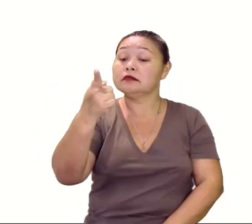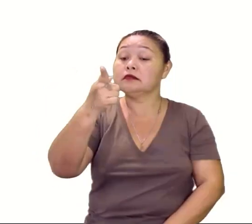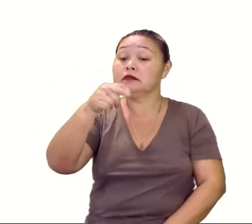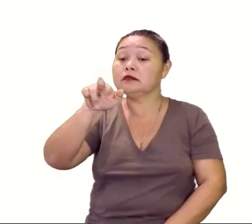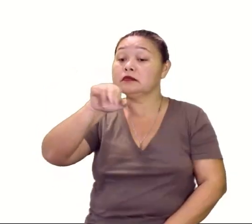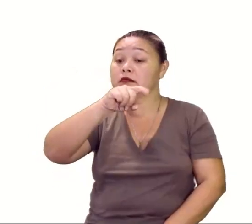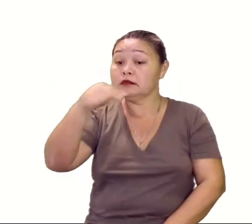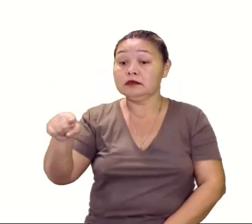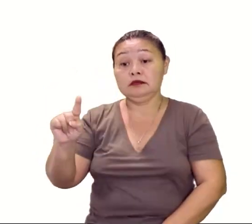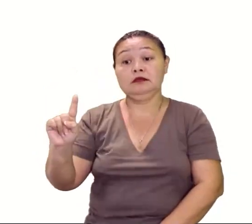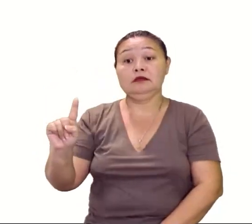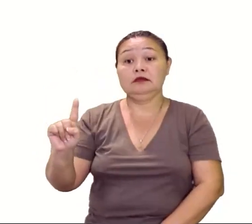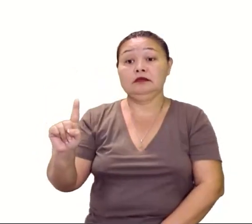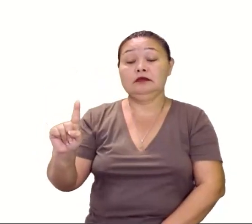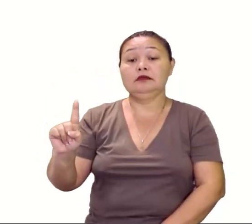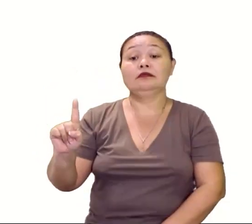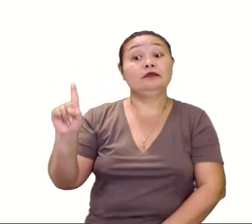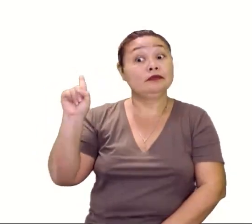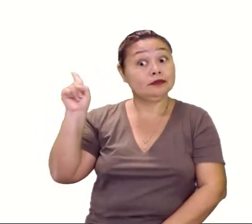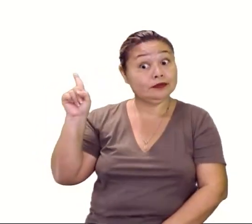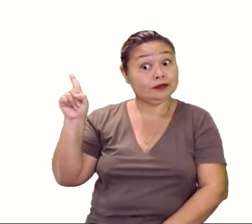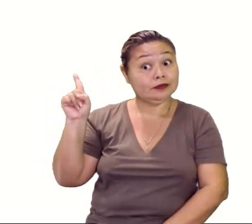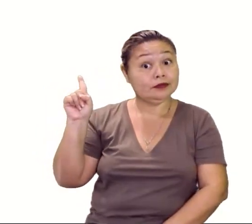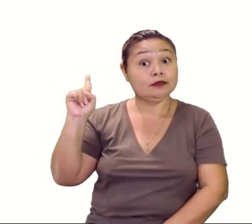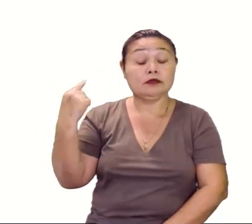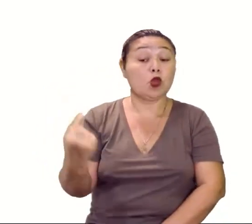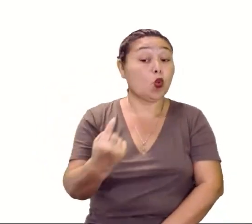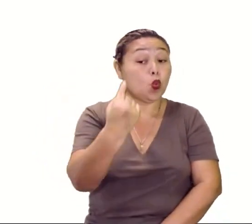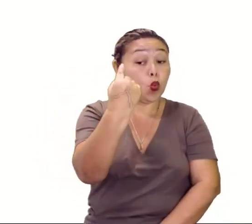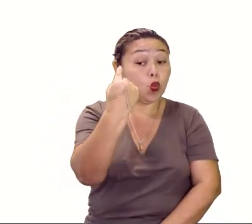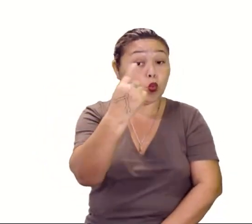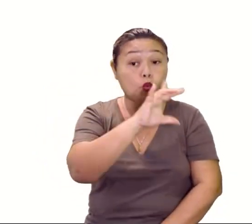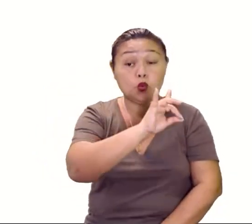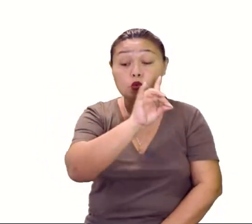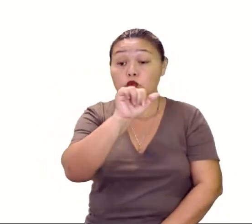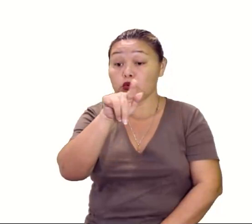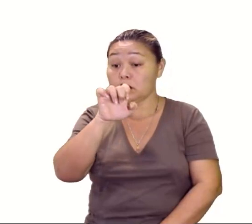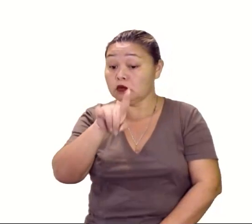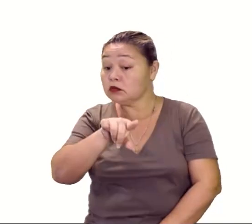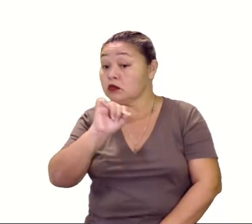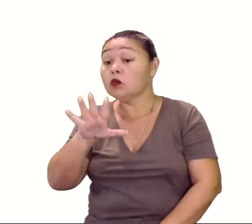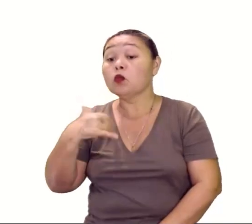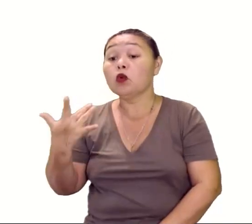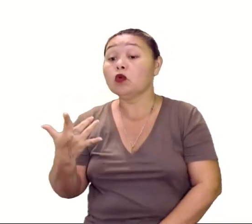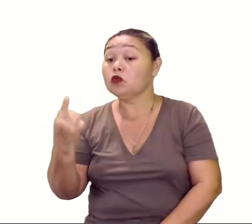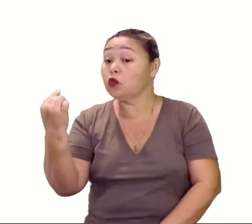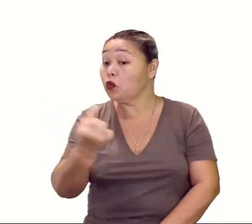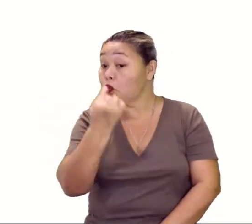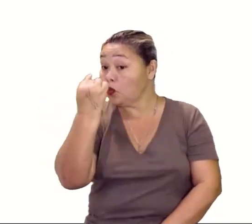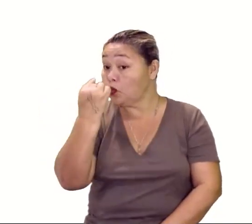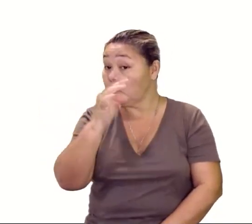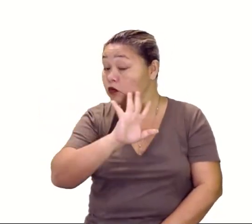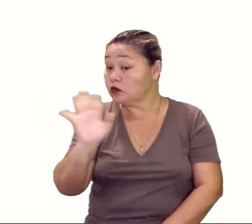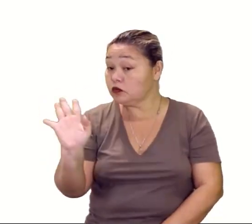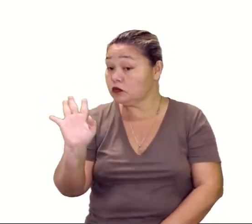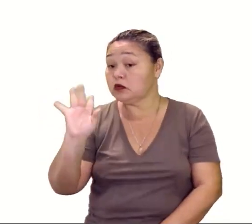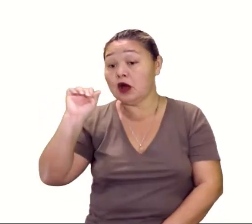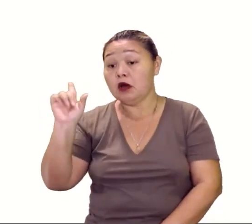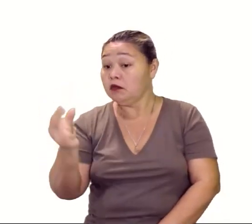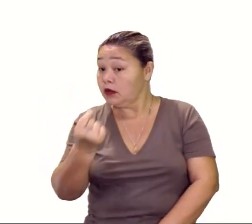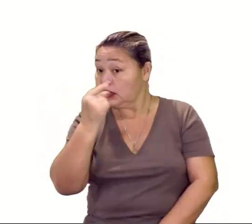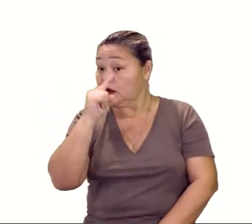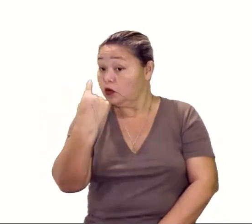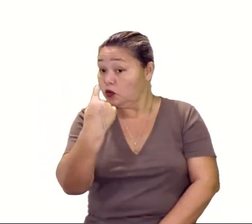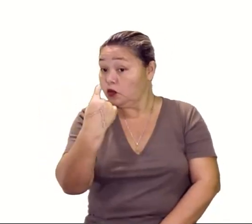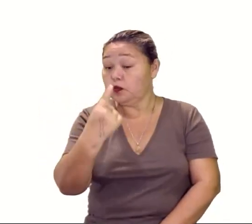apenas um dos grãos. Apenas um dos grãos. Então temos essa indicação aqui, né? Apenas um dos